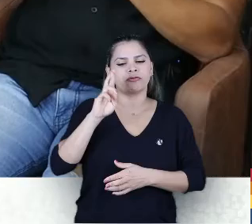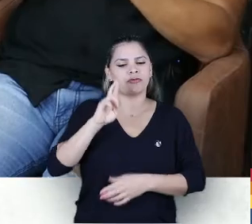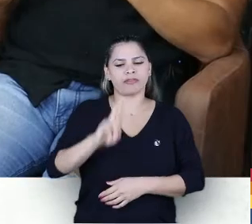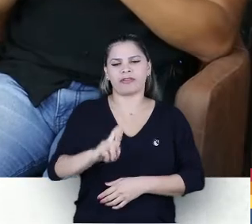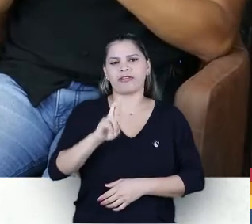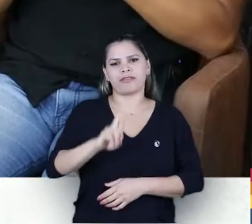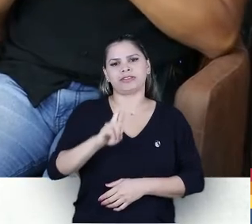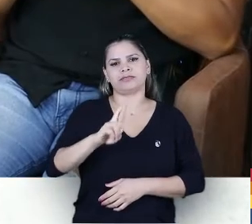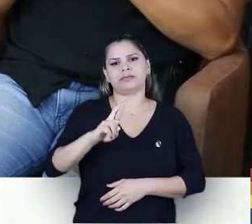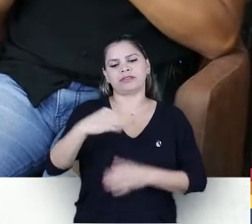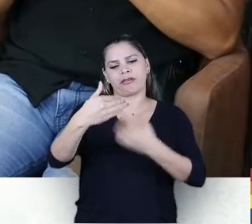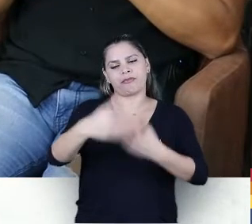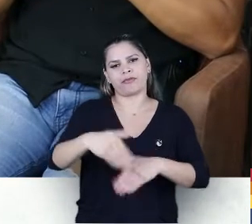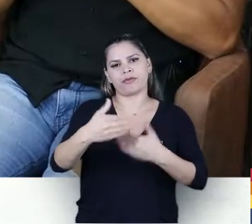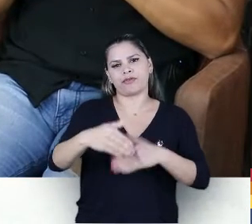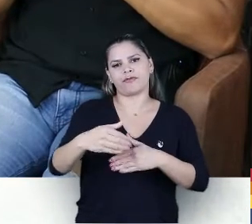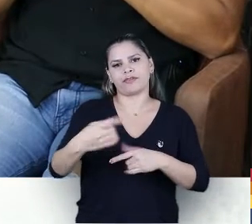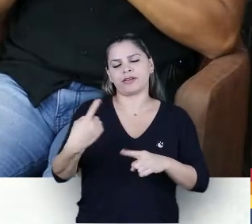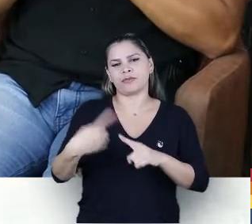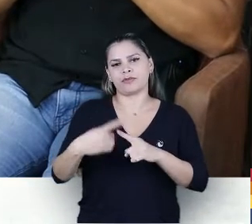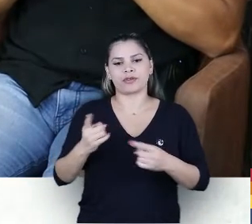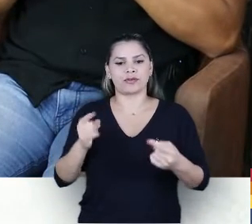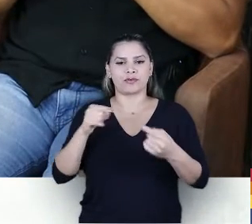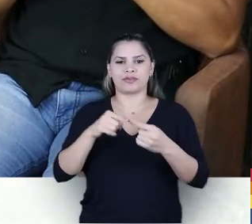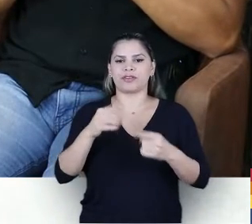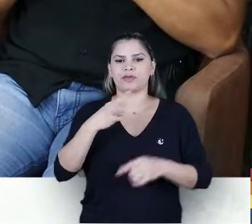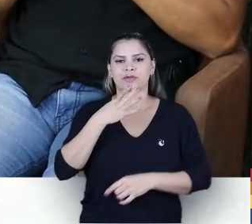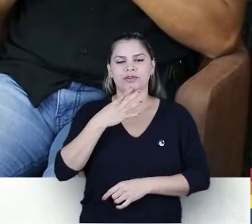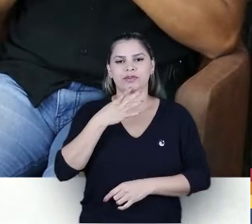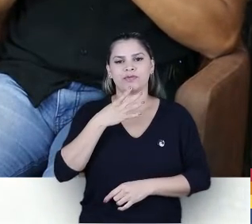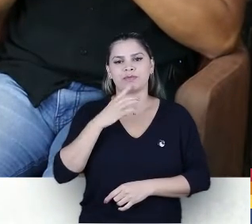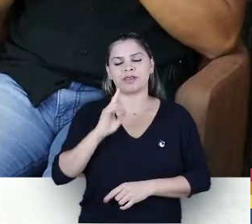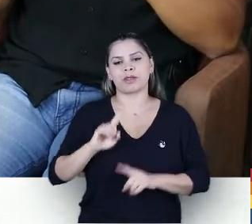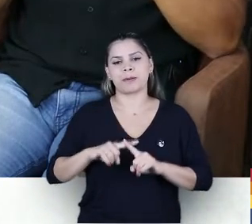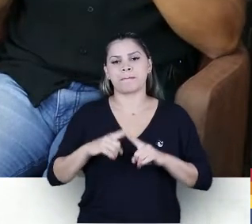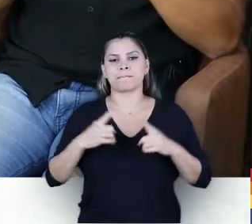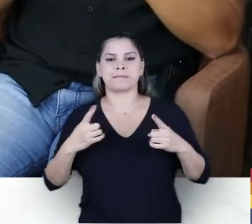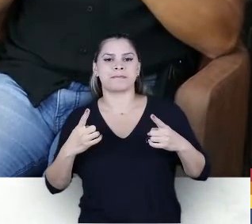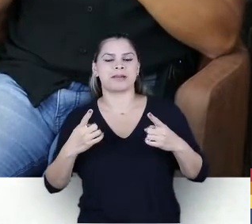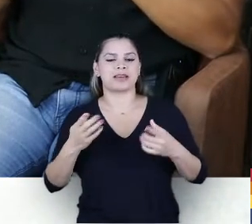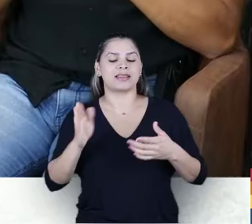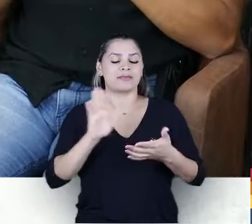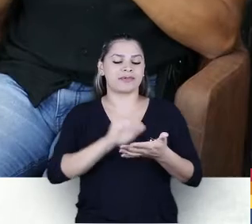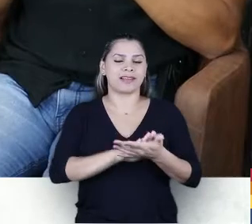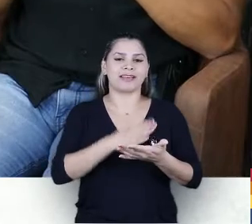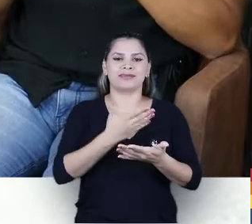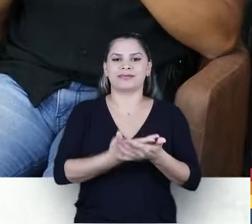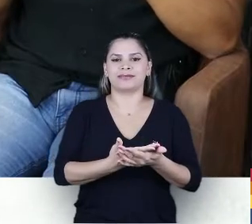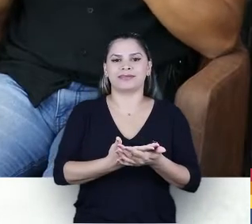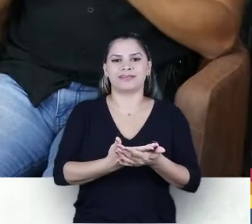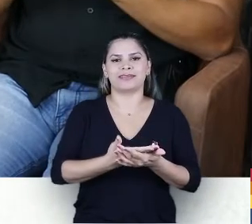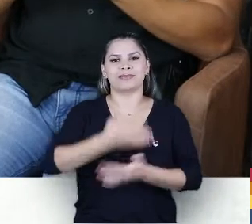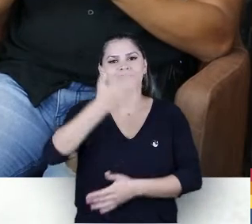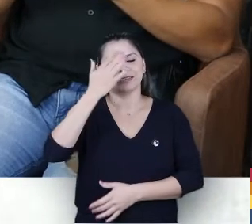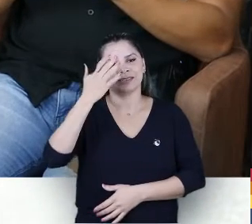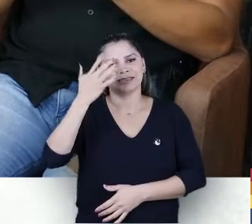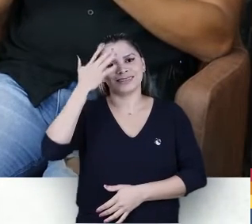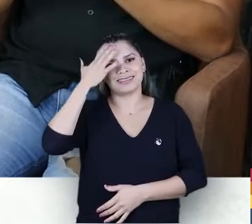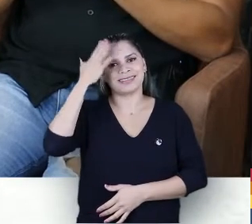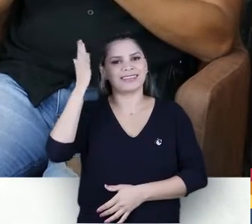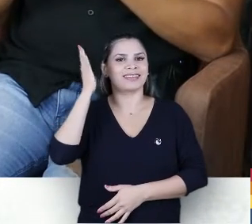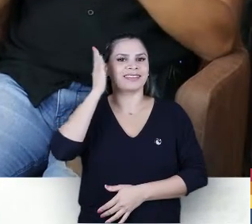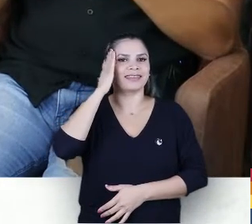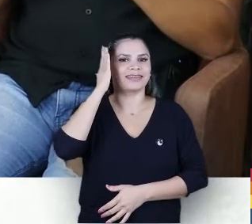né? E eu percebia que o problema ali não era eles responderem a questão por conta do objeto de